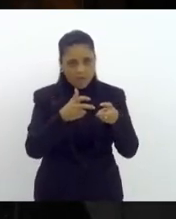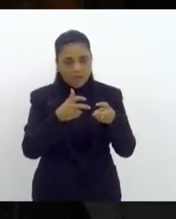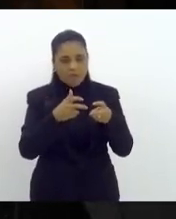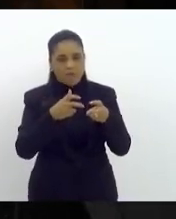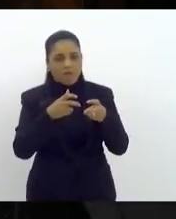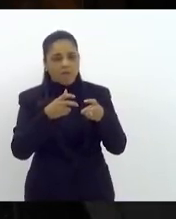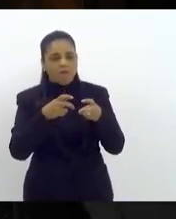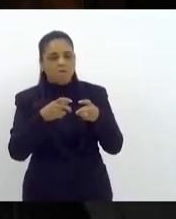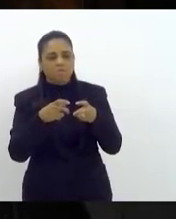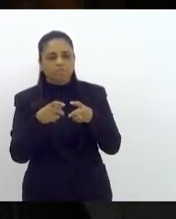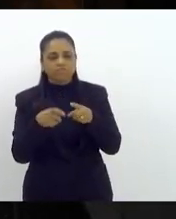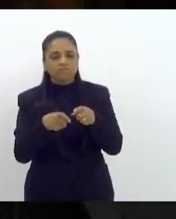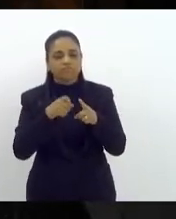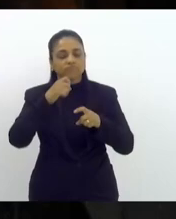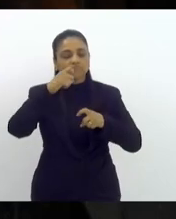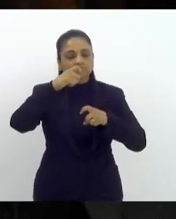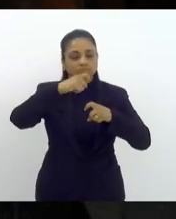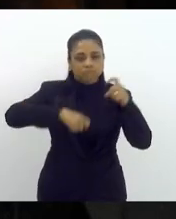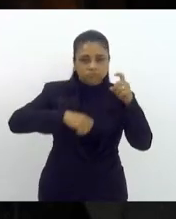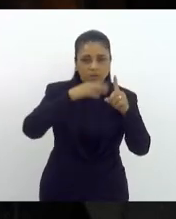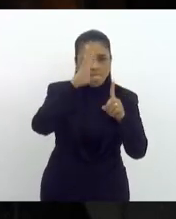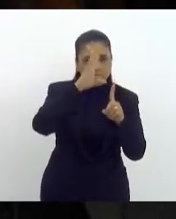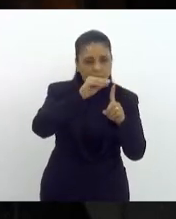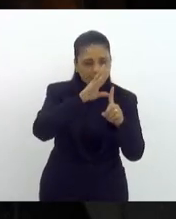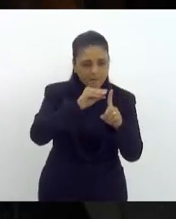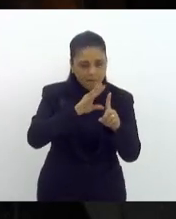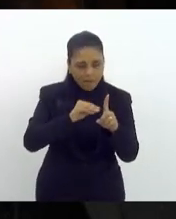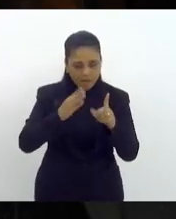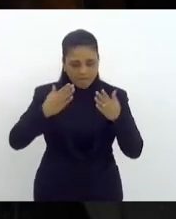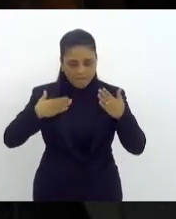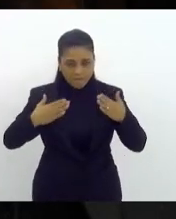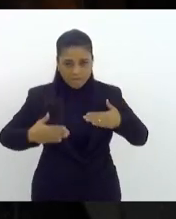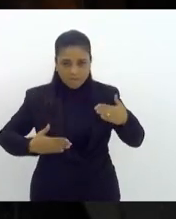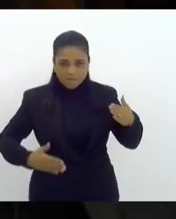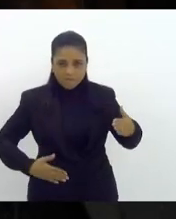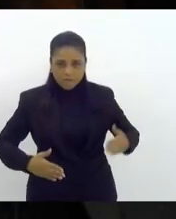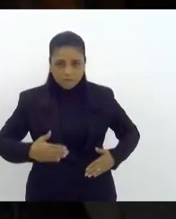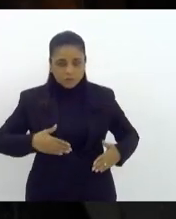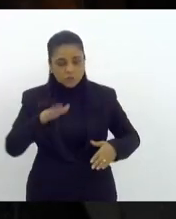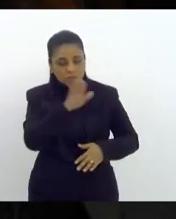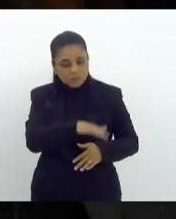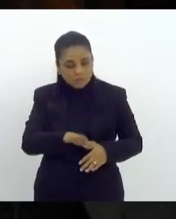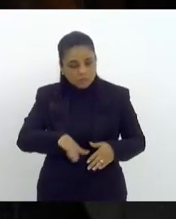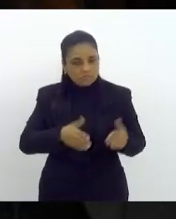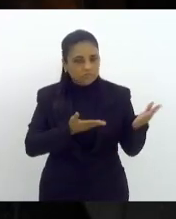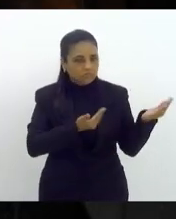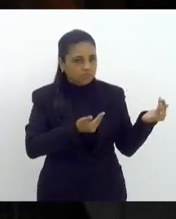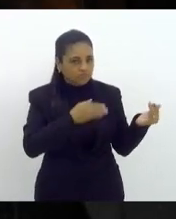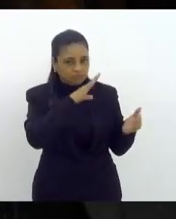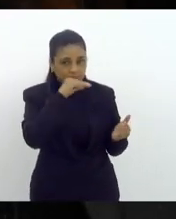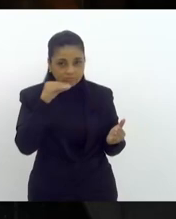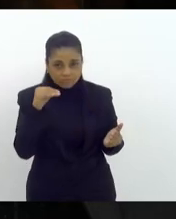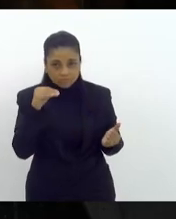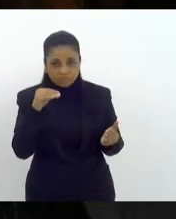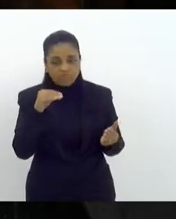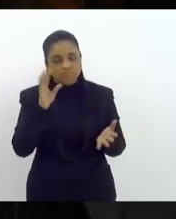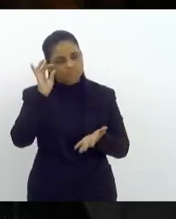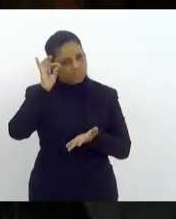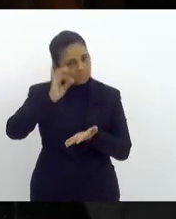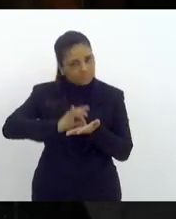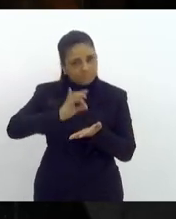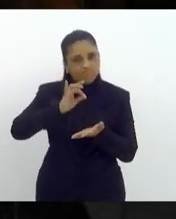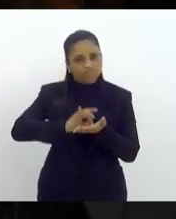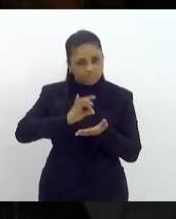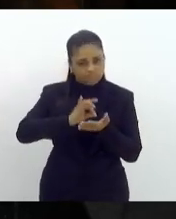físico sexual em crianças e adolescentes isso com certezas